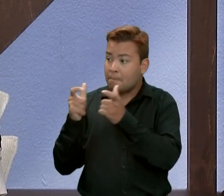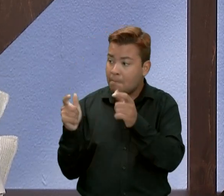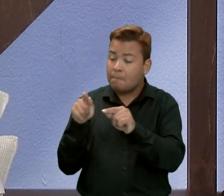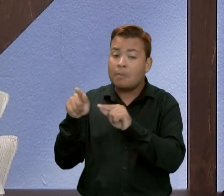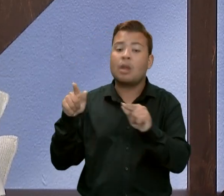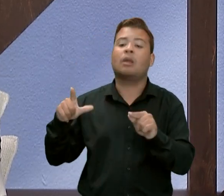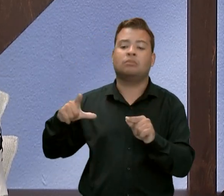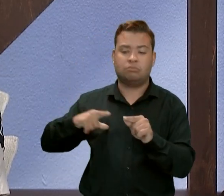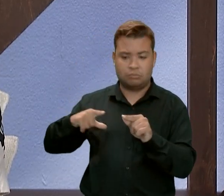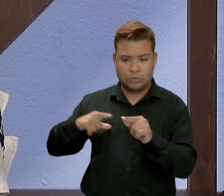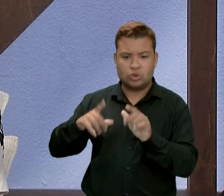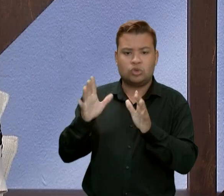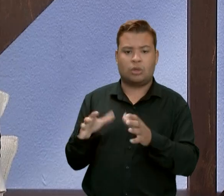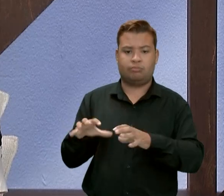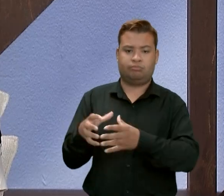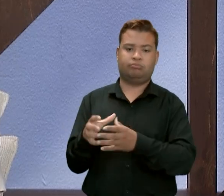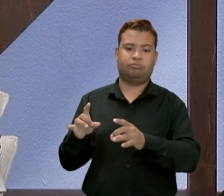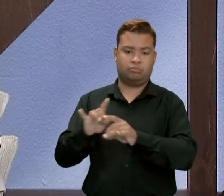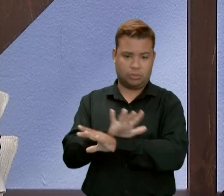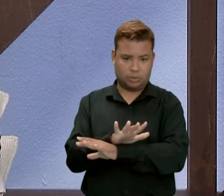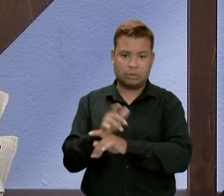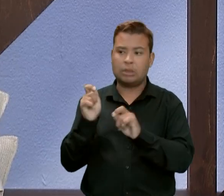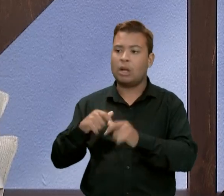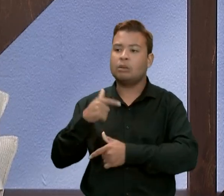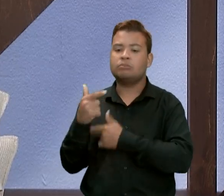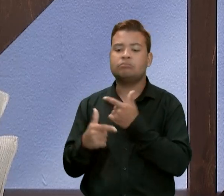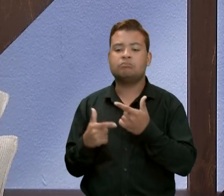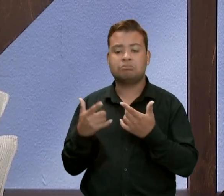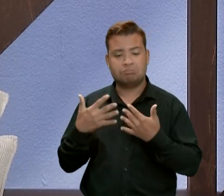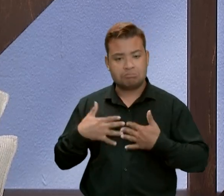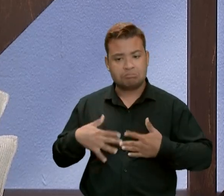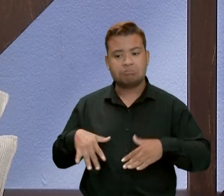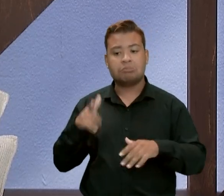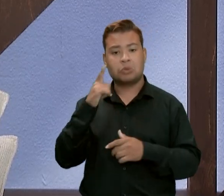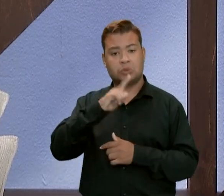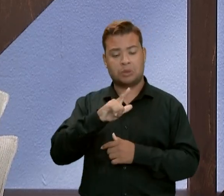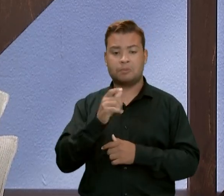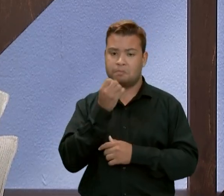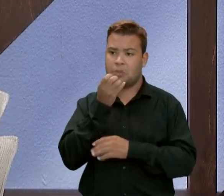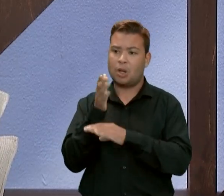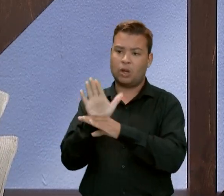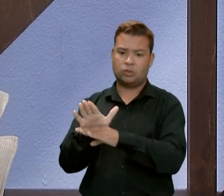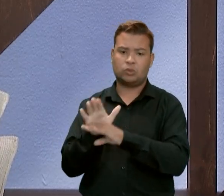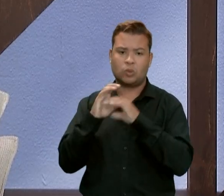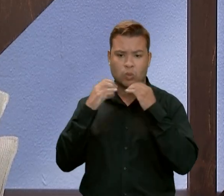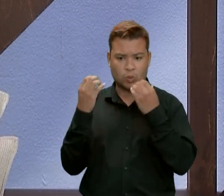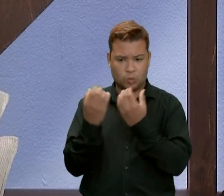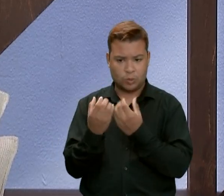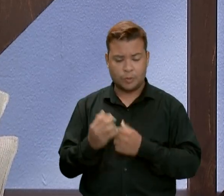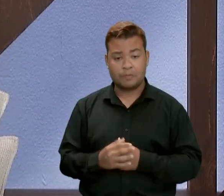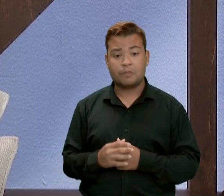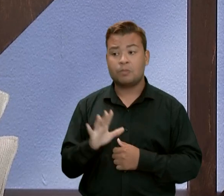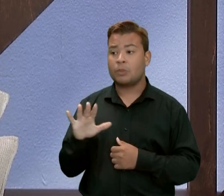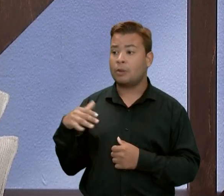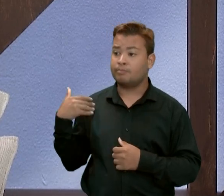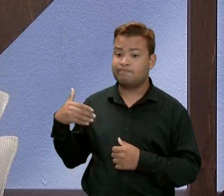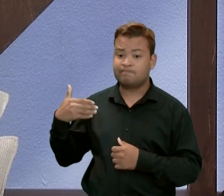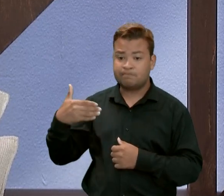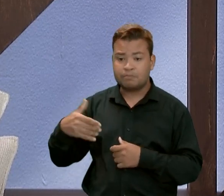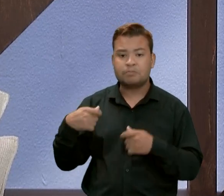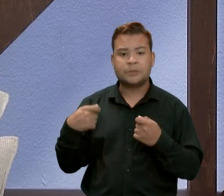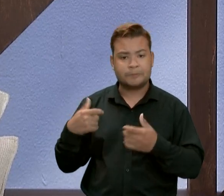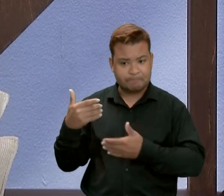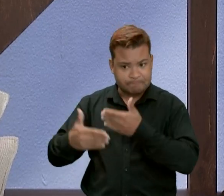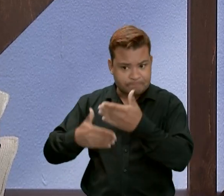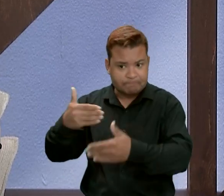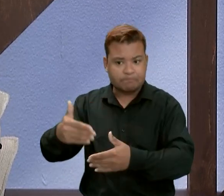garantem mais tranquilidade de trabalho, e isso é melhor para a comunidade, né? Mas ainda tem muito caminho para percorrer.